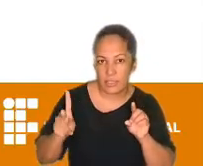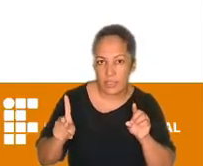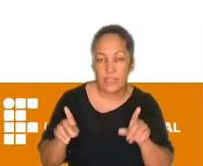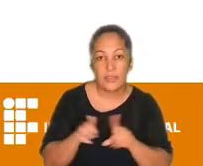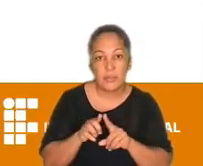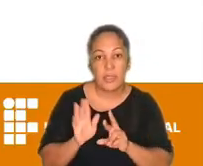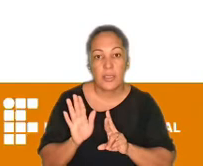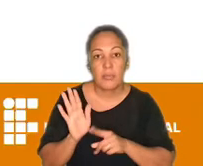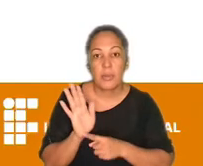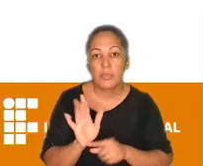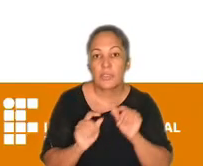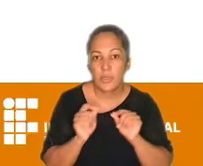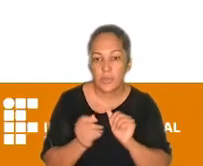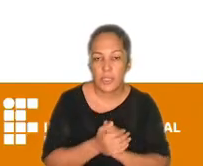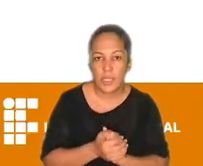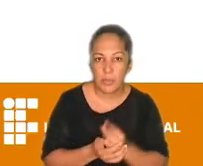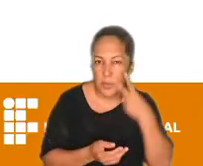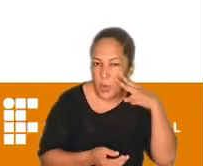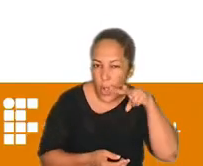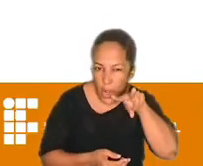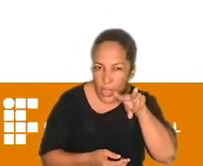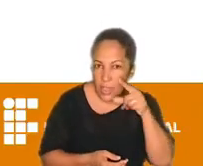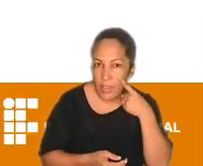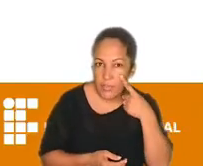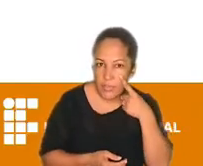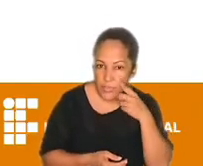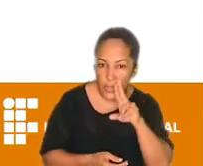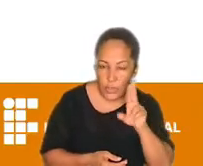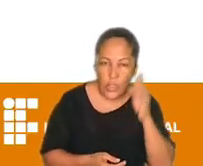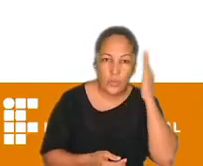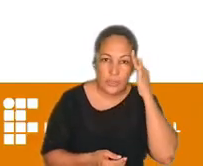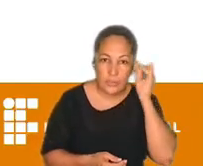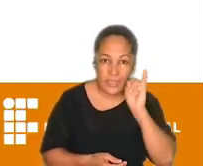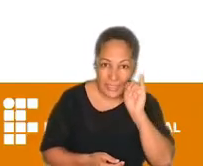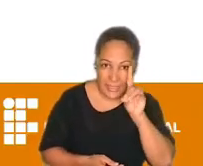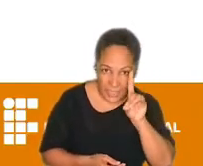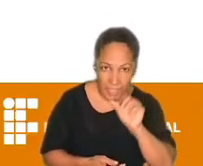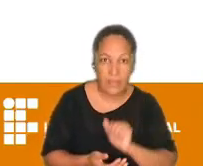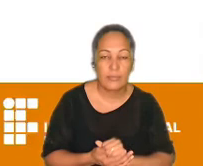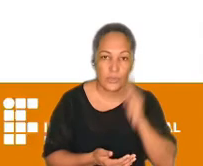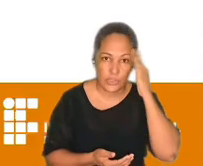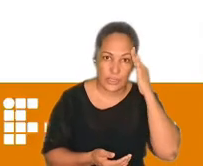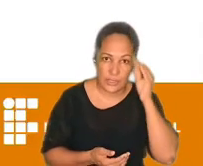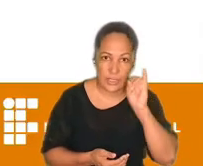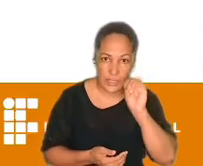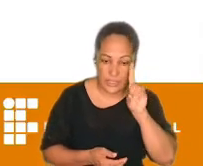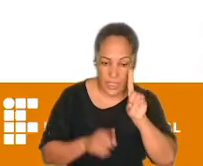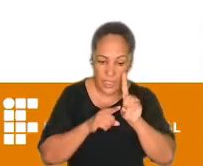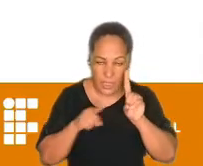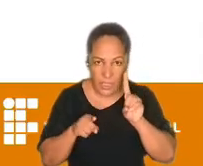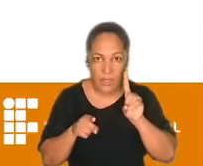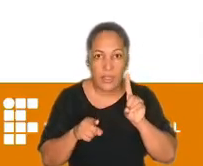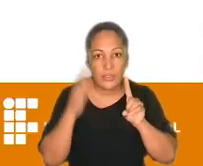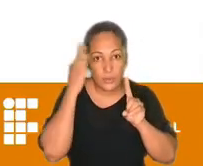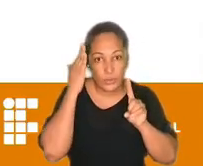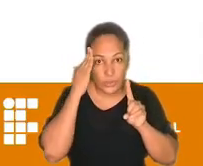esse atributo, me olhar para ele, eu ver o nome dele, eu falar, cara, ID, underline 7, underline FK, quando eu olhar para ele, eu sei que esse